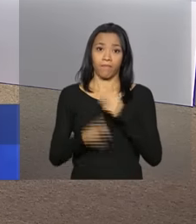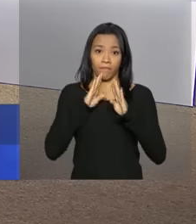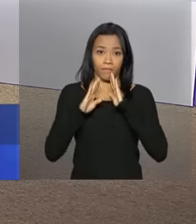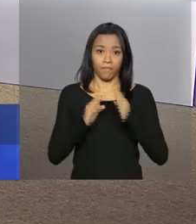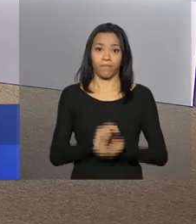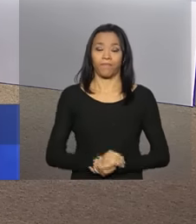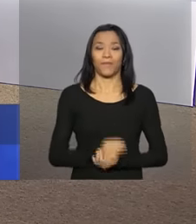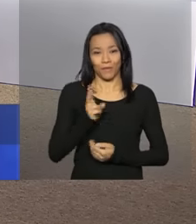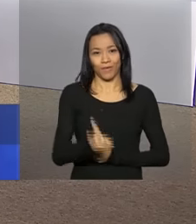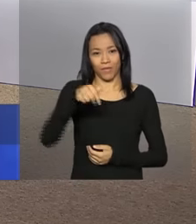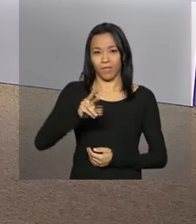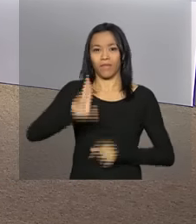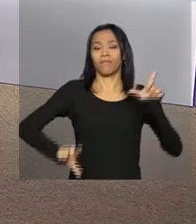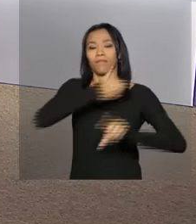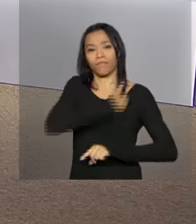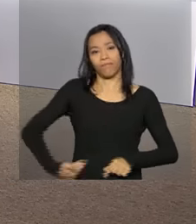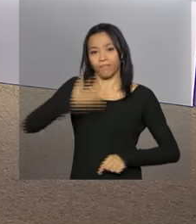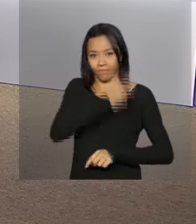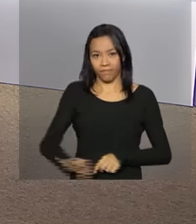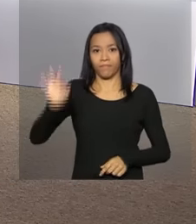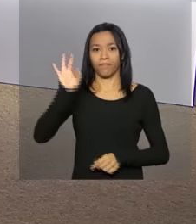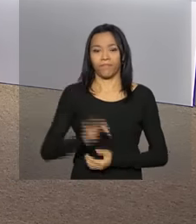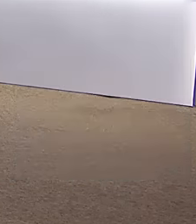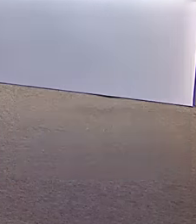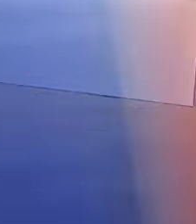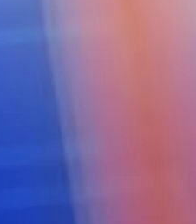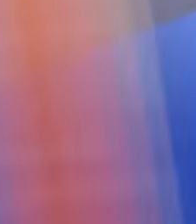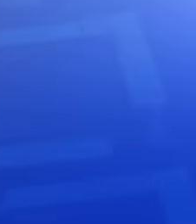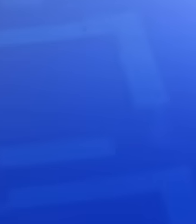TVN Continue com a gente NBR a TV do Governo